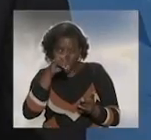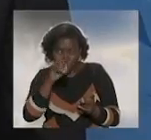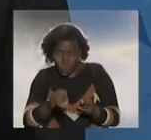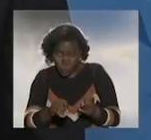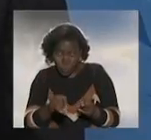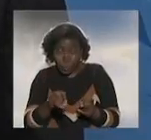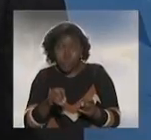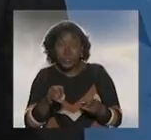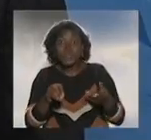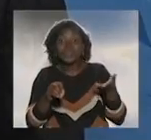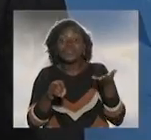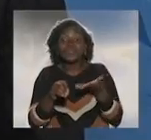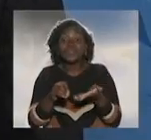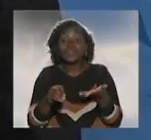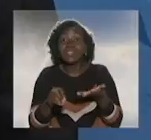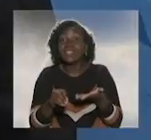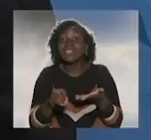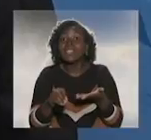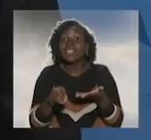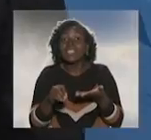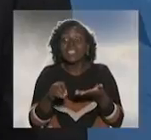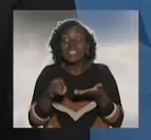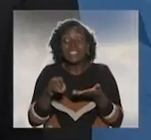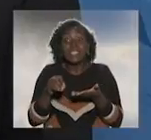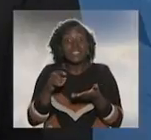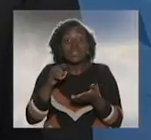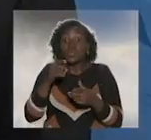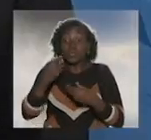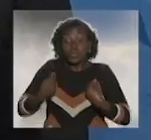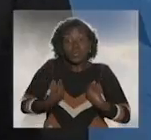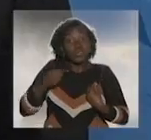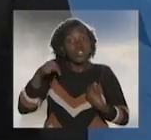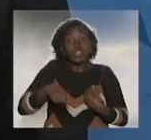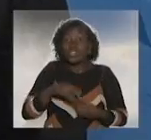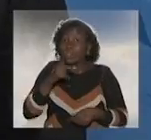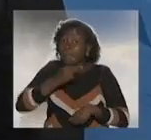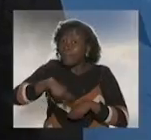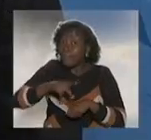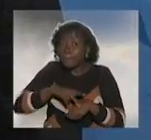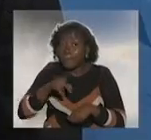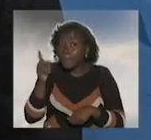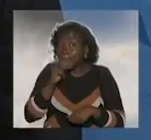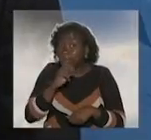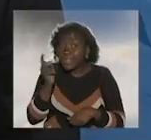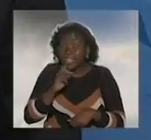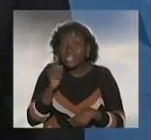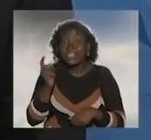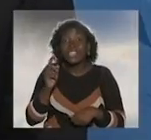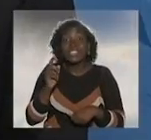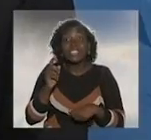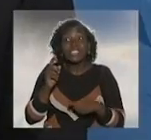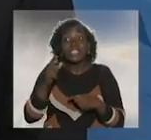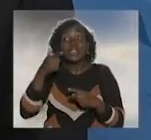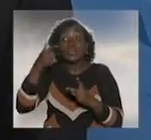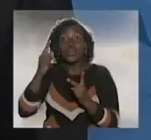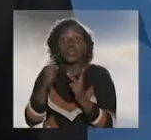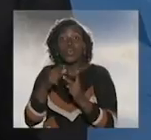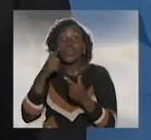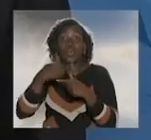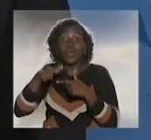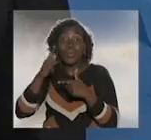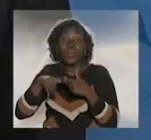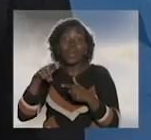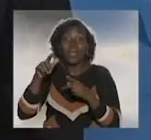das confederações de desporto e gelo e neve, eles estavam fora do país, de tiro com arco, teve um problema com um voo e